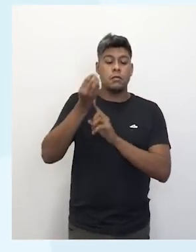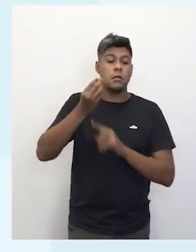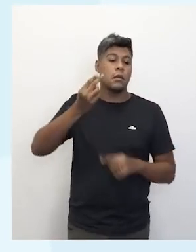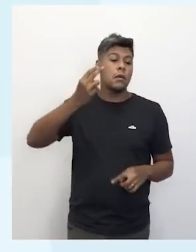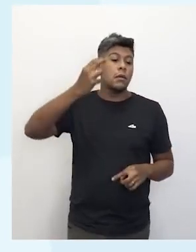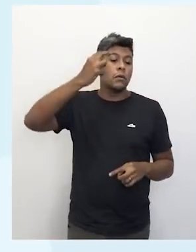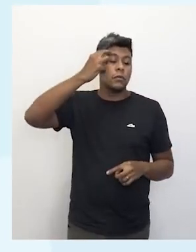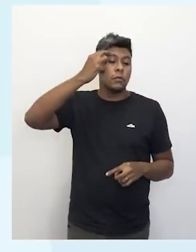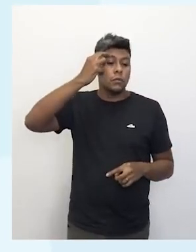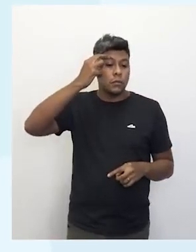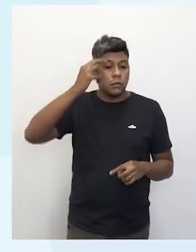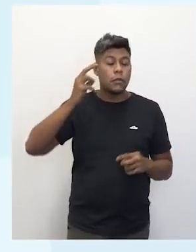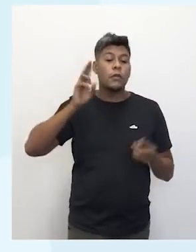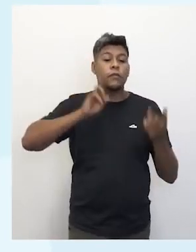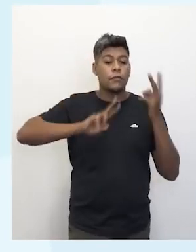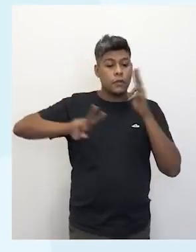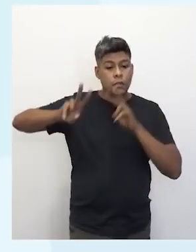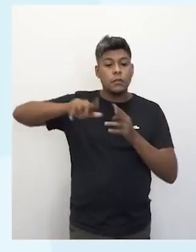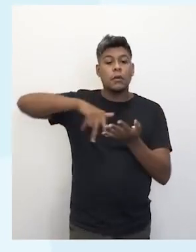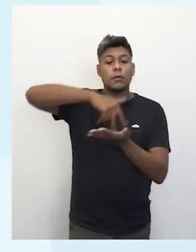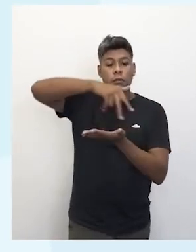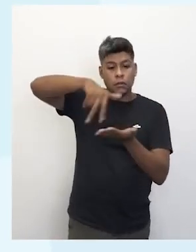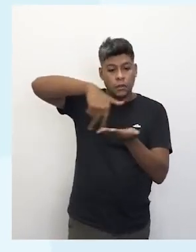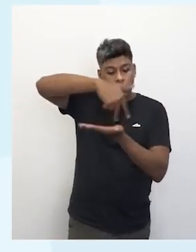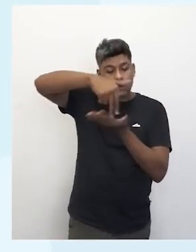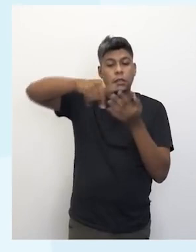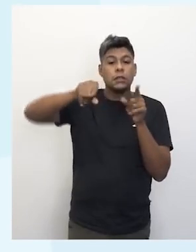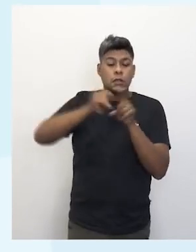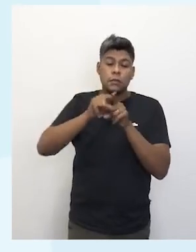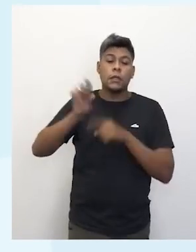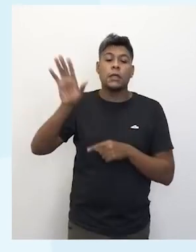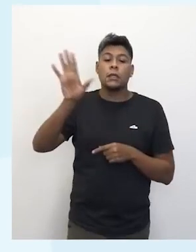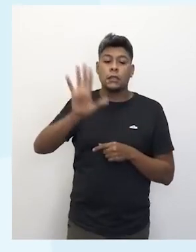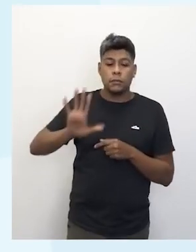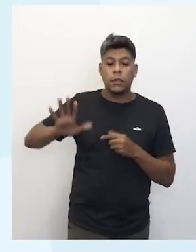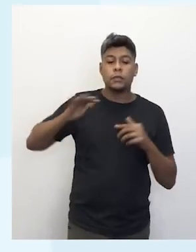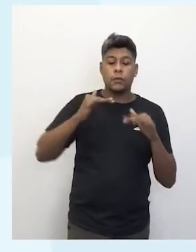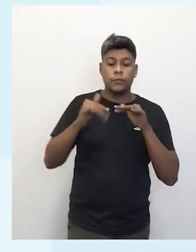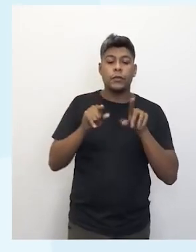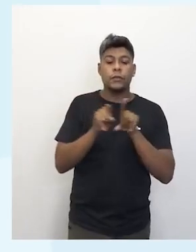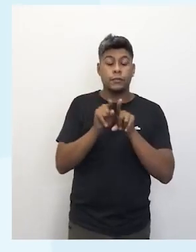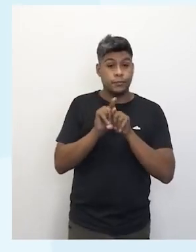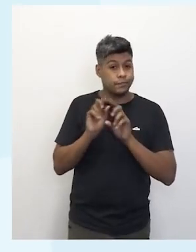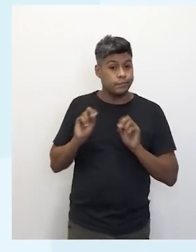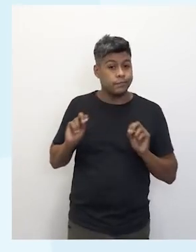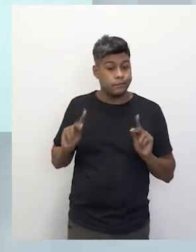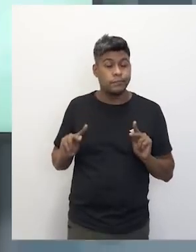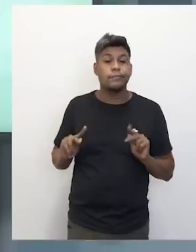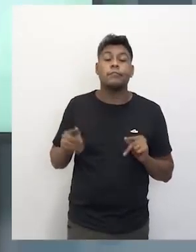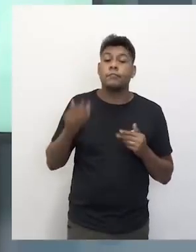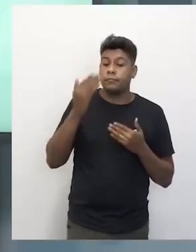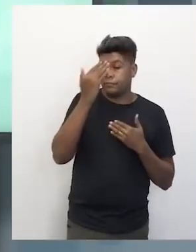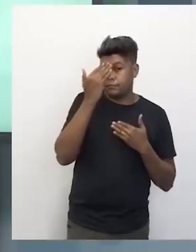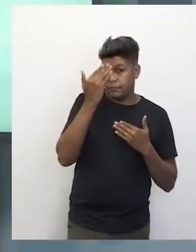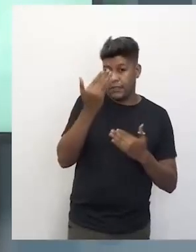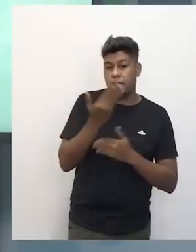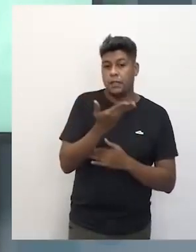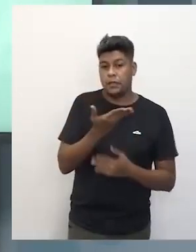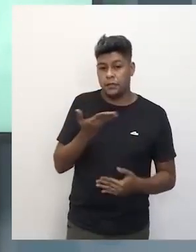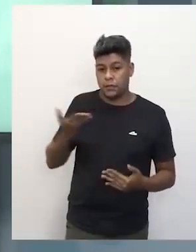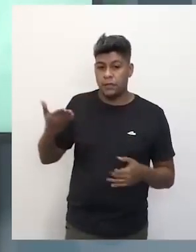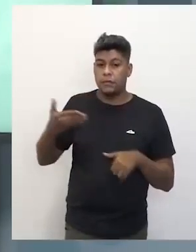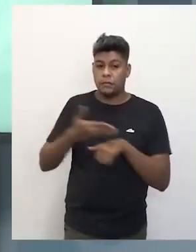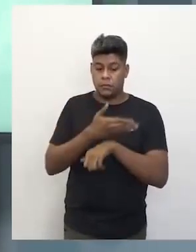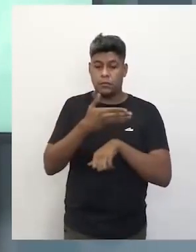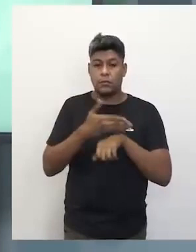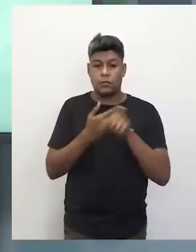né? Em artes visuais, em dança e as imagens aí em movimento também, tá bom? Gente, muito obrigada a todos vocês por